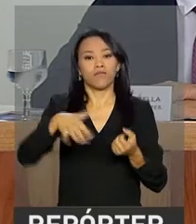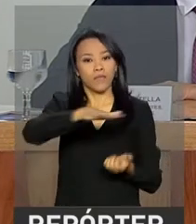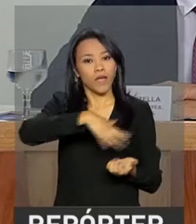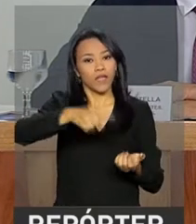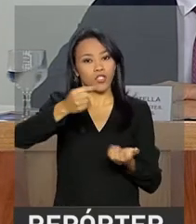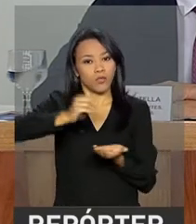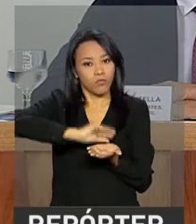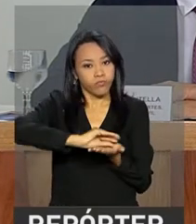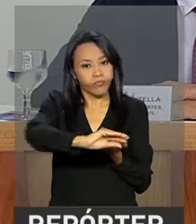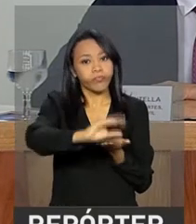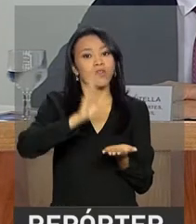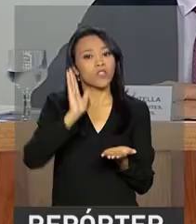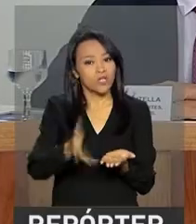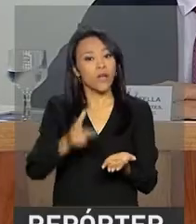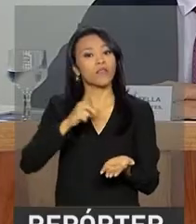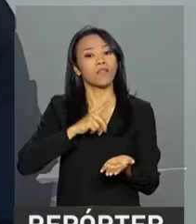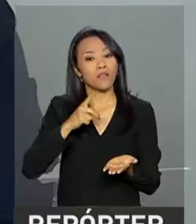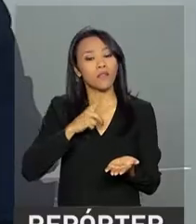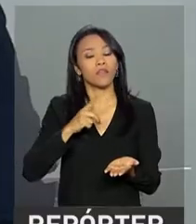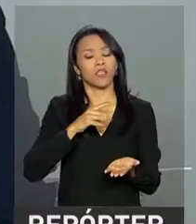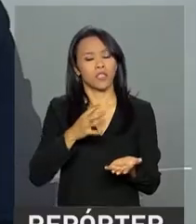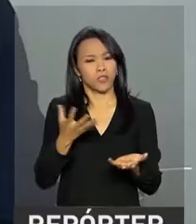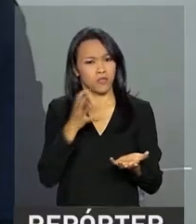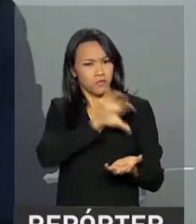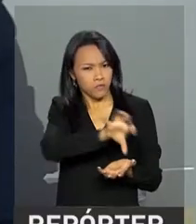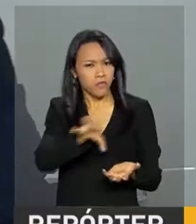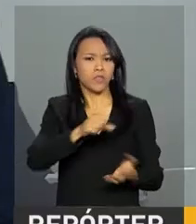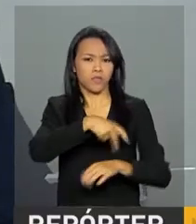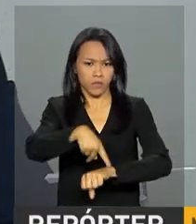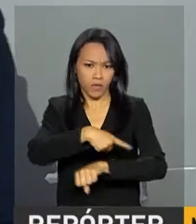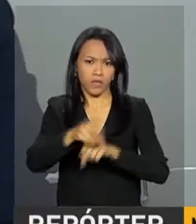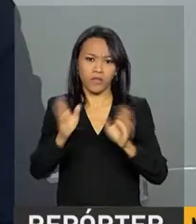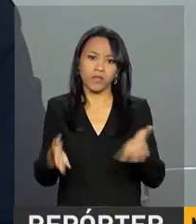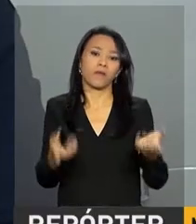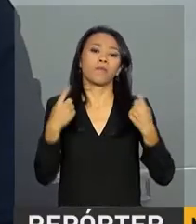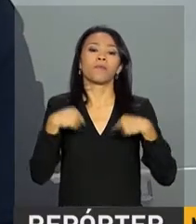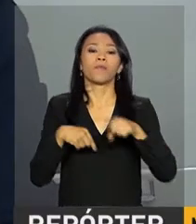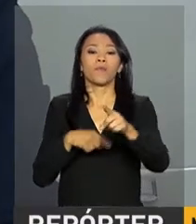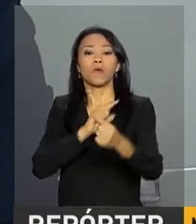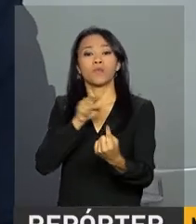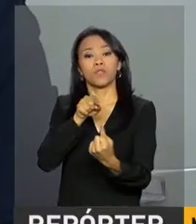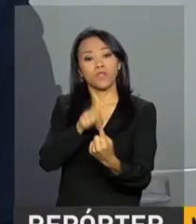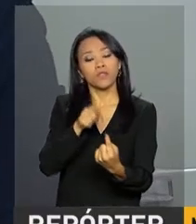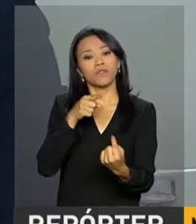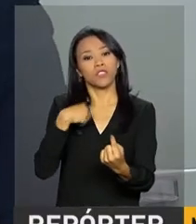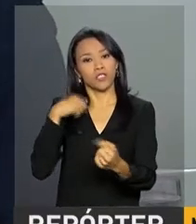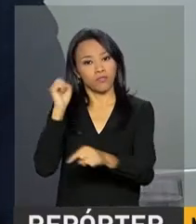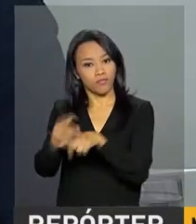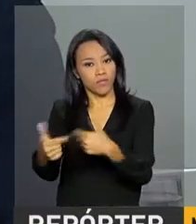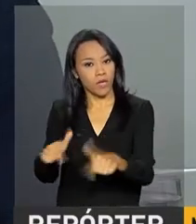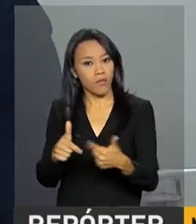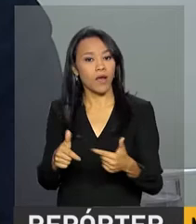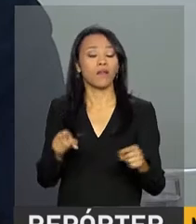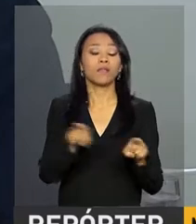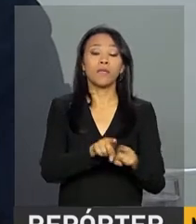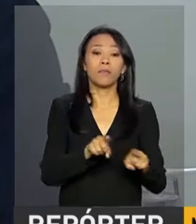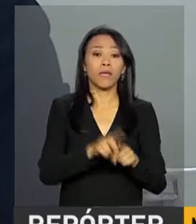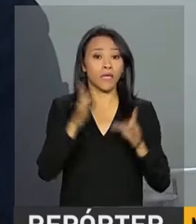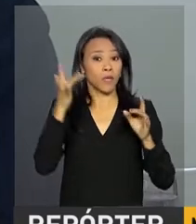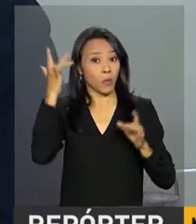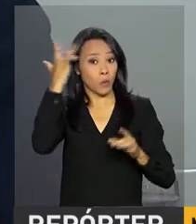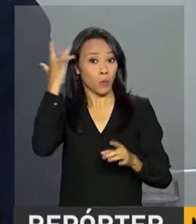apresenta impactos no país o objetivo além do emprego e renda é garantir a qualidade do serviço prestado